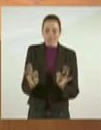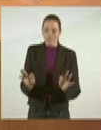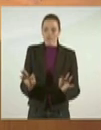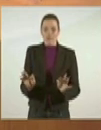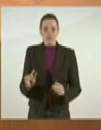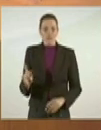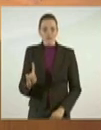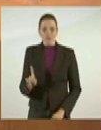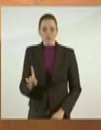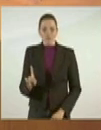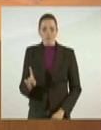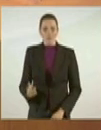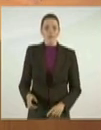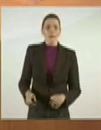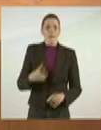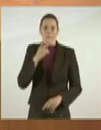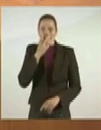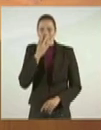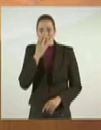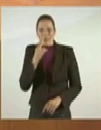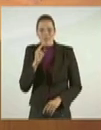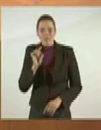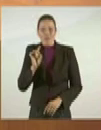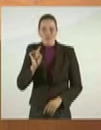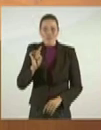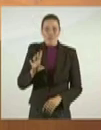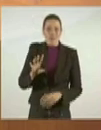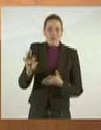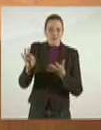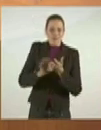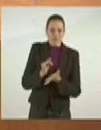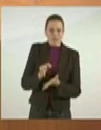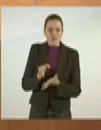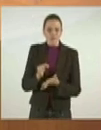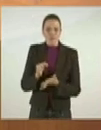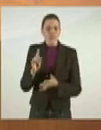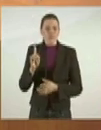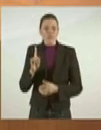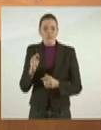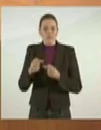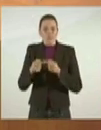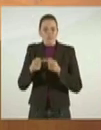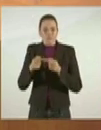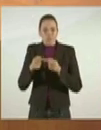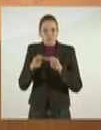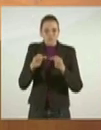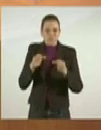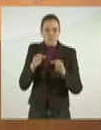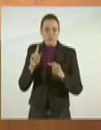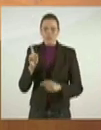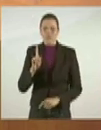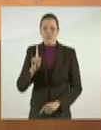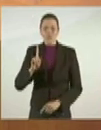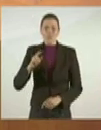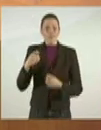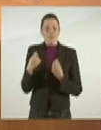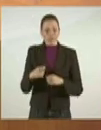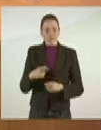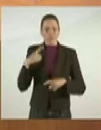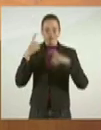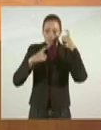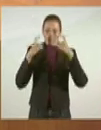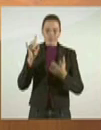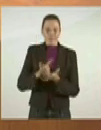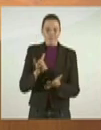tratada com improviso não a médio e longo prazo trago à Tribuna de hoje uma demanda dos